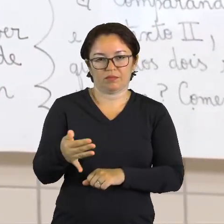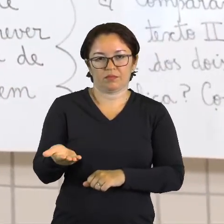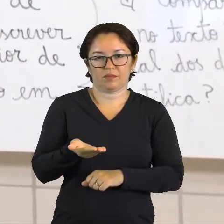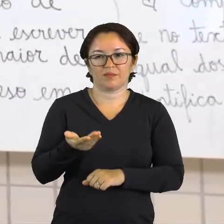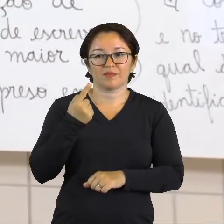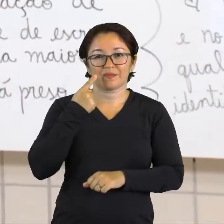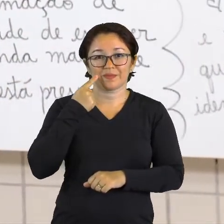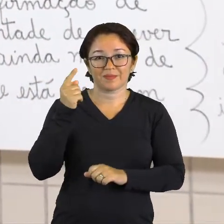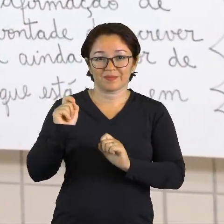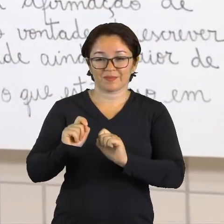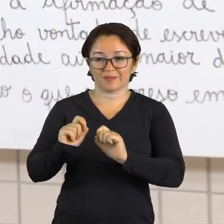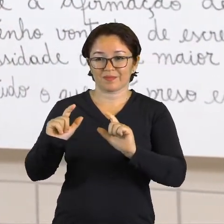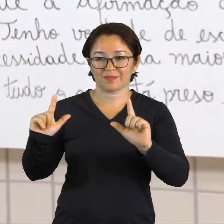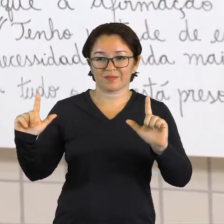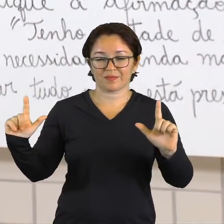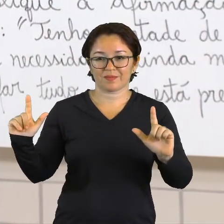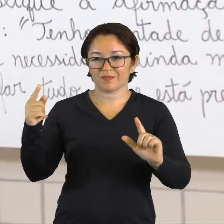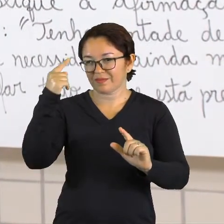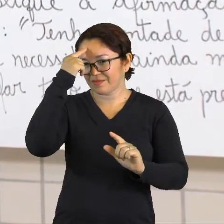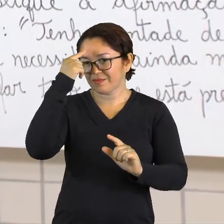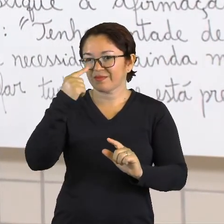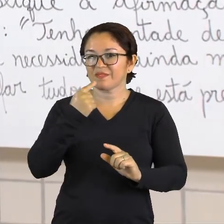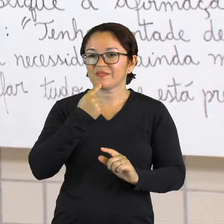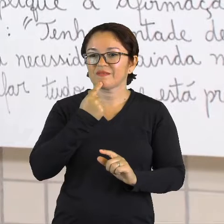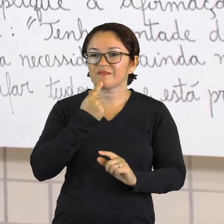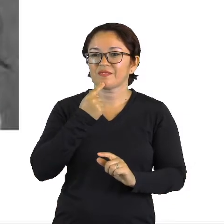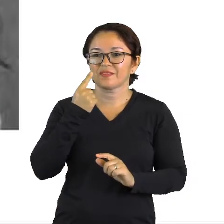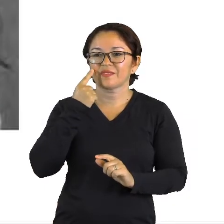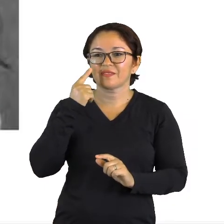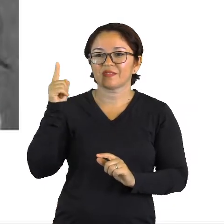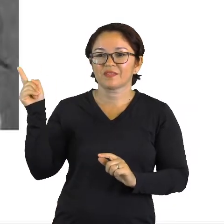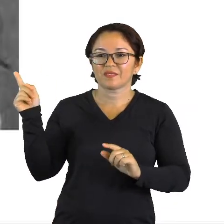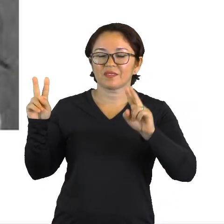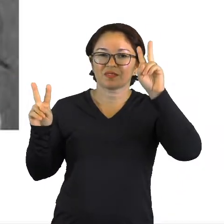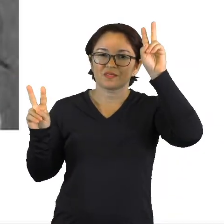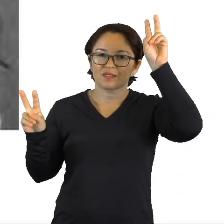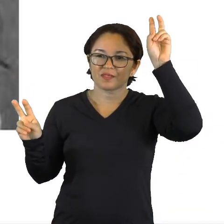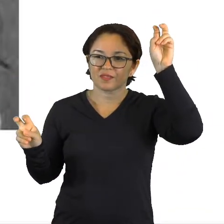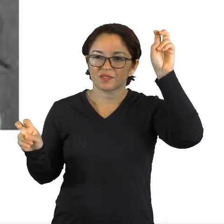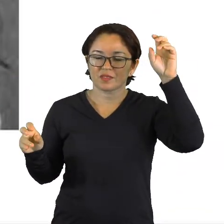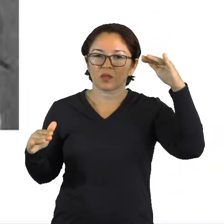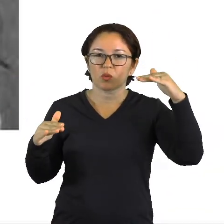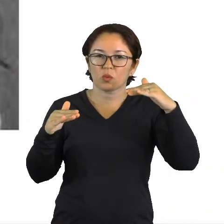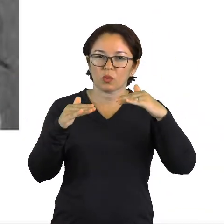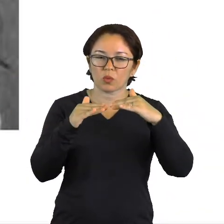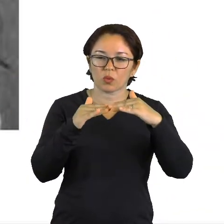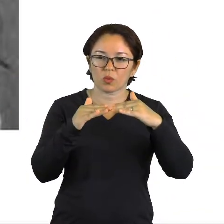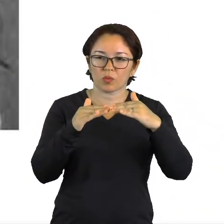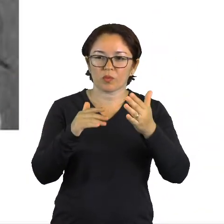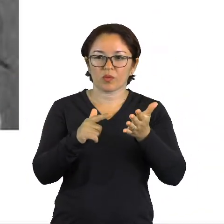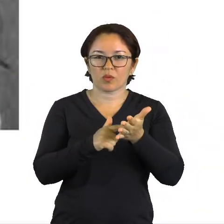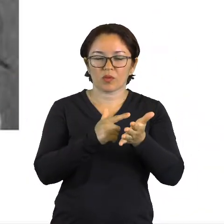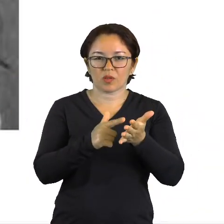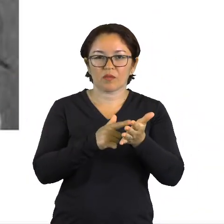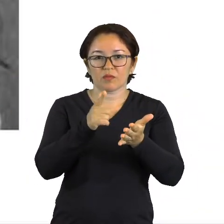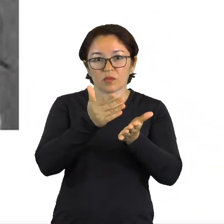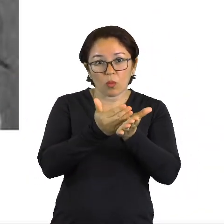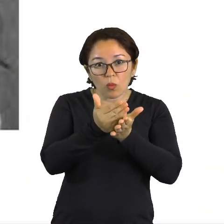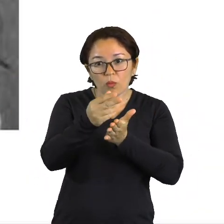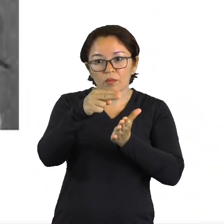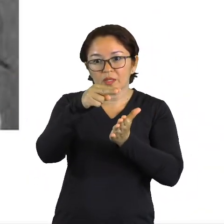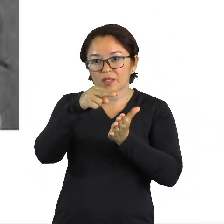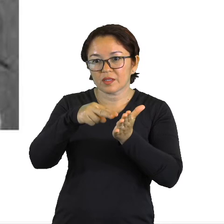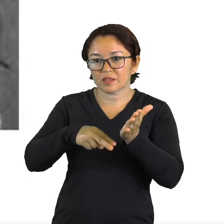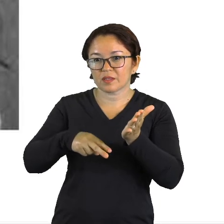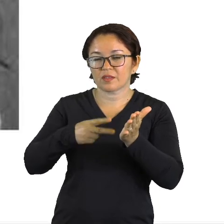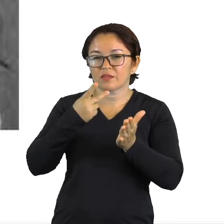imagem, só para a gente encerrar um pouquinho, essa frase que é retirada lá do livro que vocês vão iniciar a leitura, né? Apesar